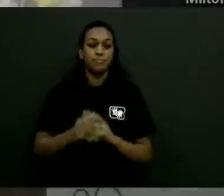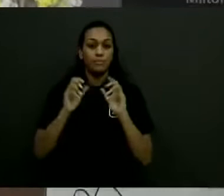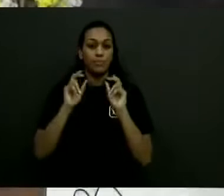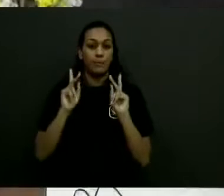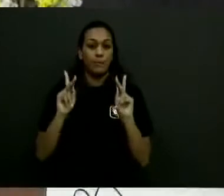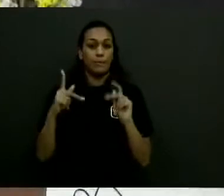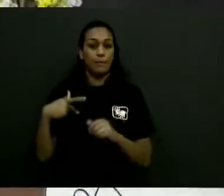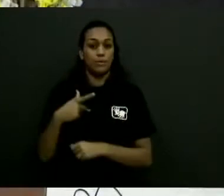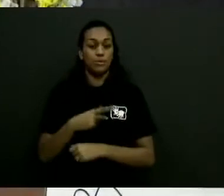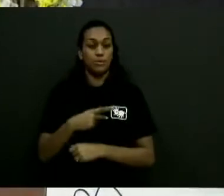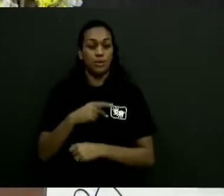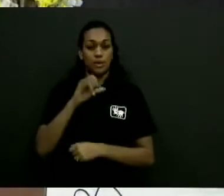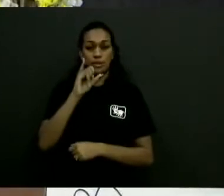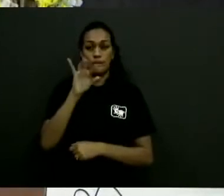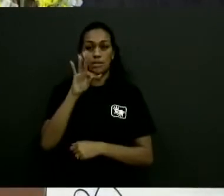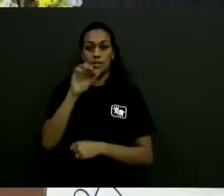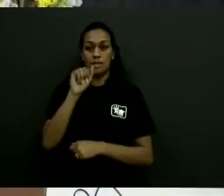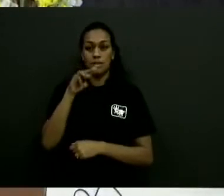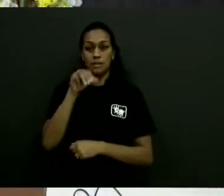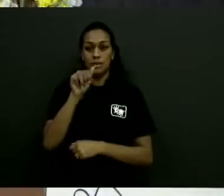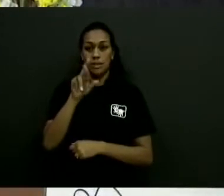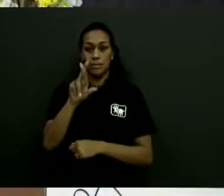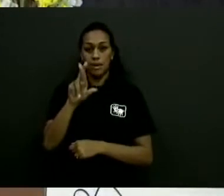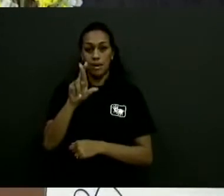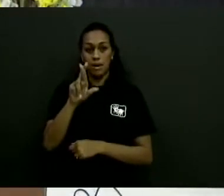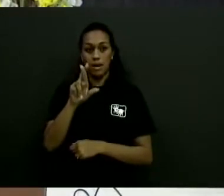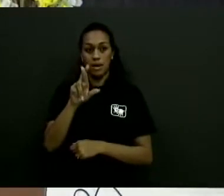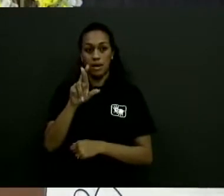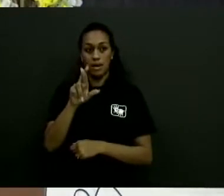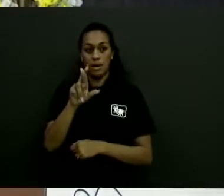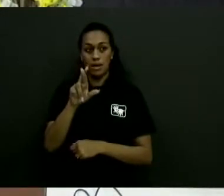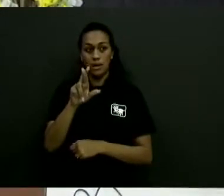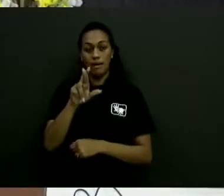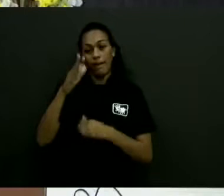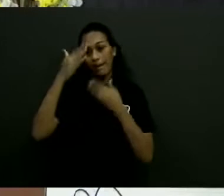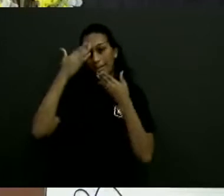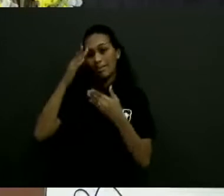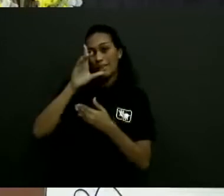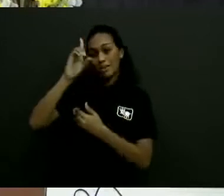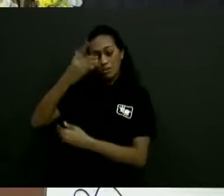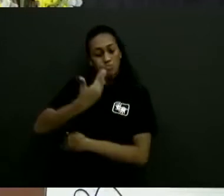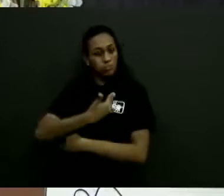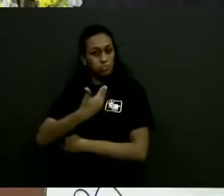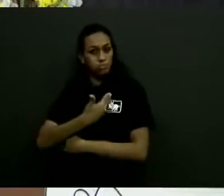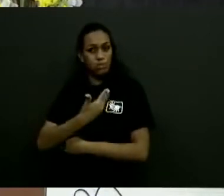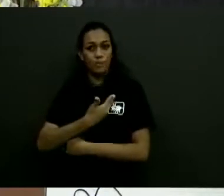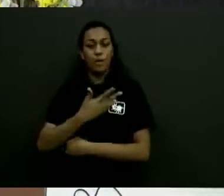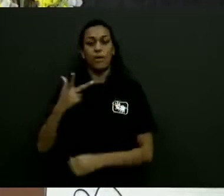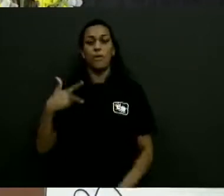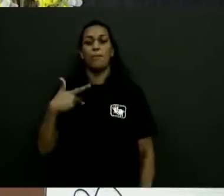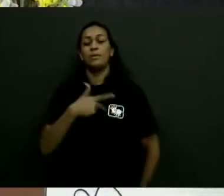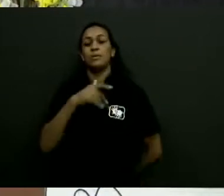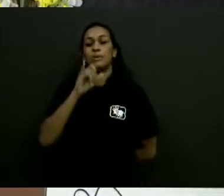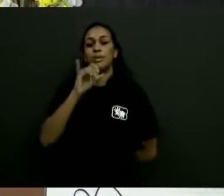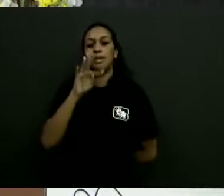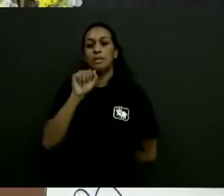Ok, Pastor Itamar, eu quero agradecer a Deus pela amizade que nós temos. Eu e o Pastor Itamar já